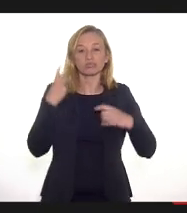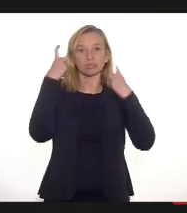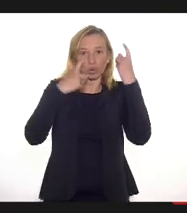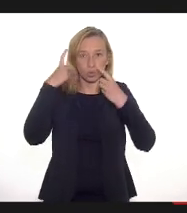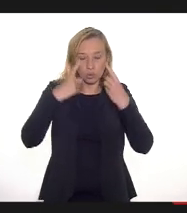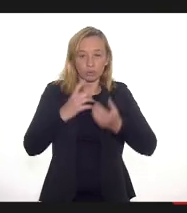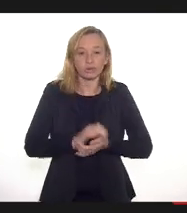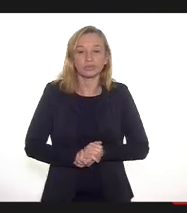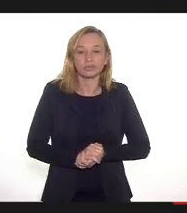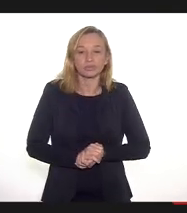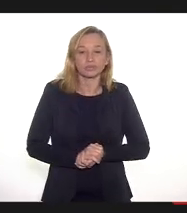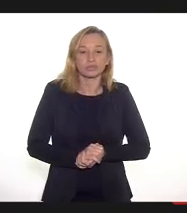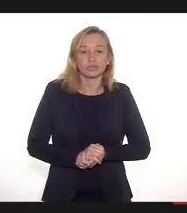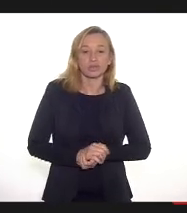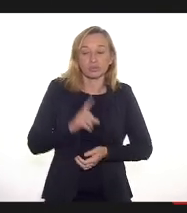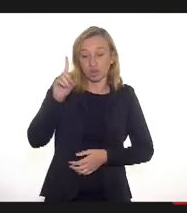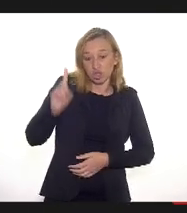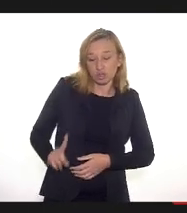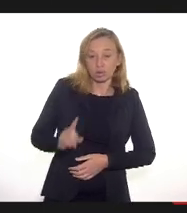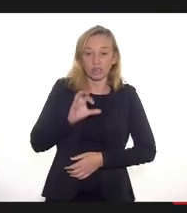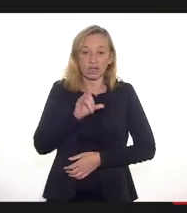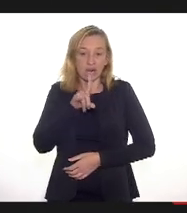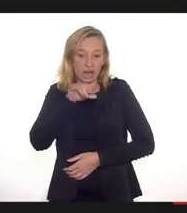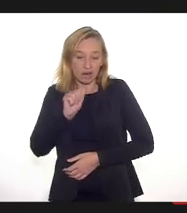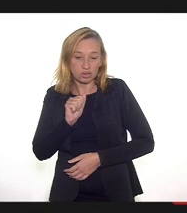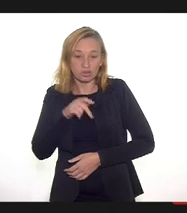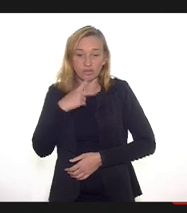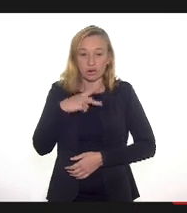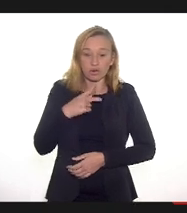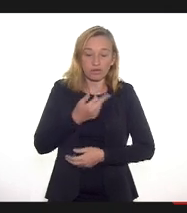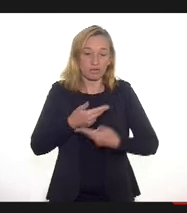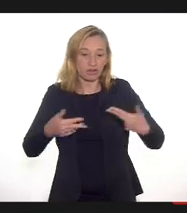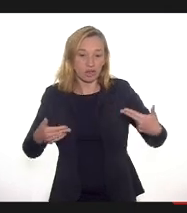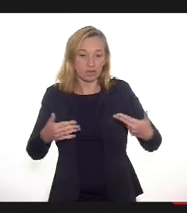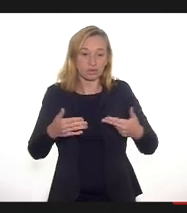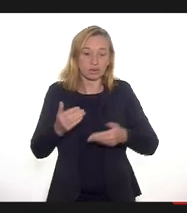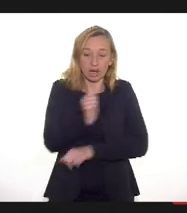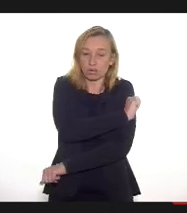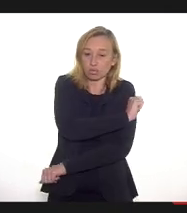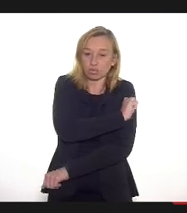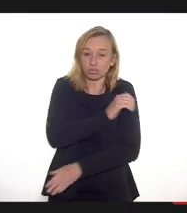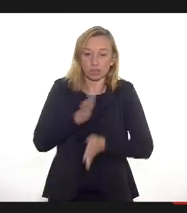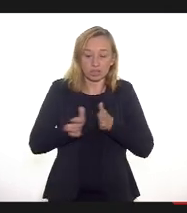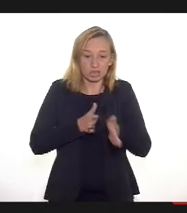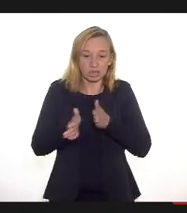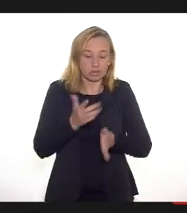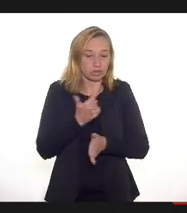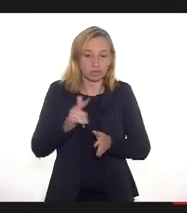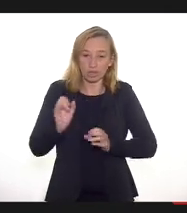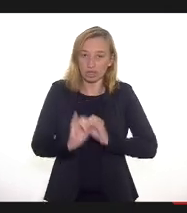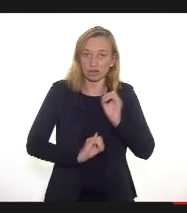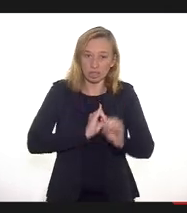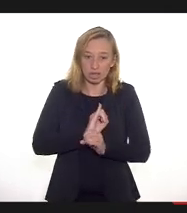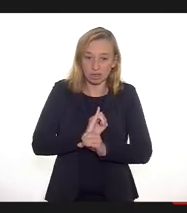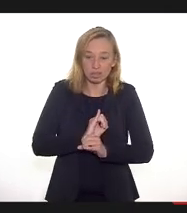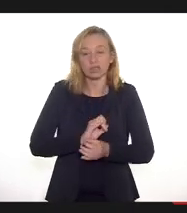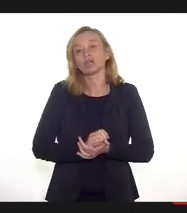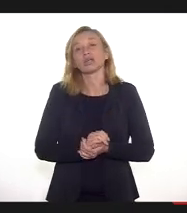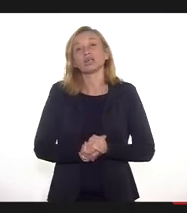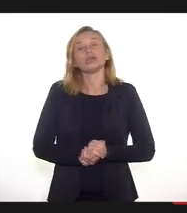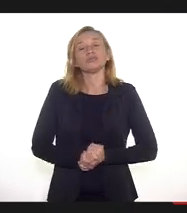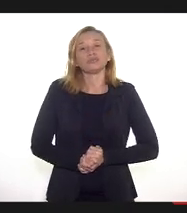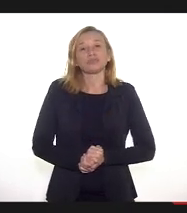preocupa, como a diretora Cláudia falou, muitos alunos não têm acesso à internet, e isso a